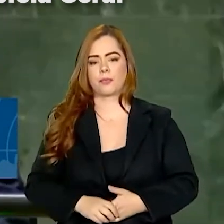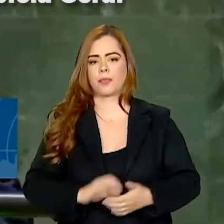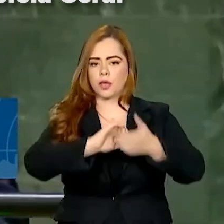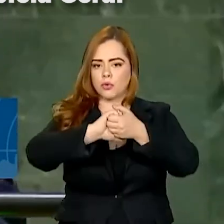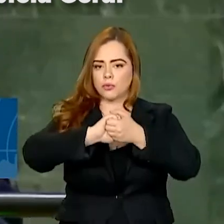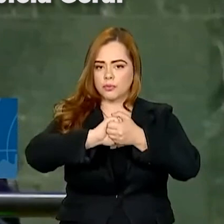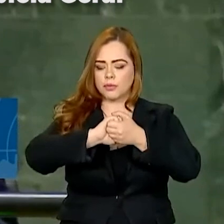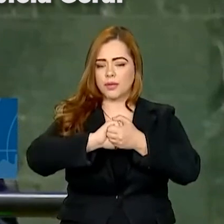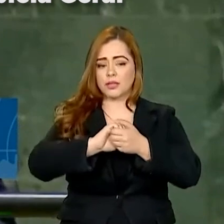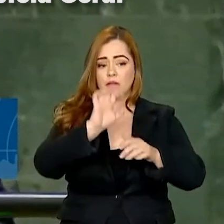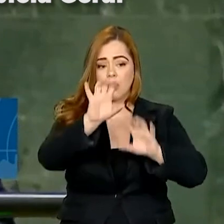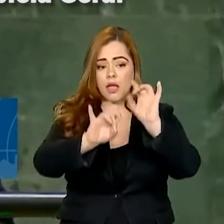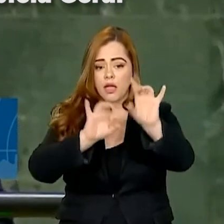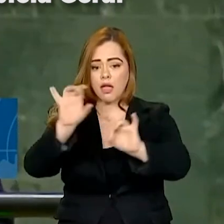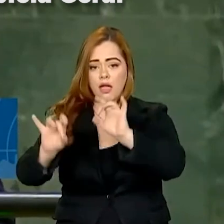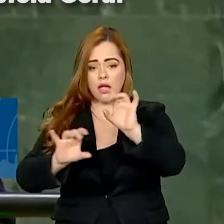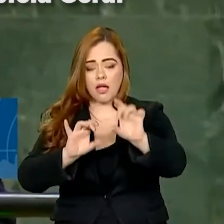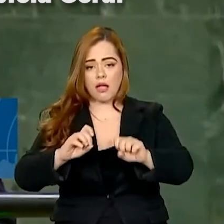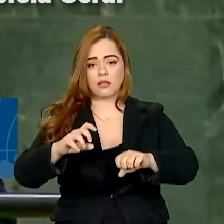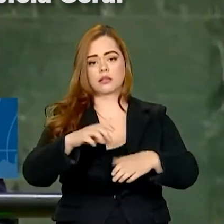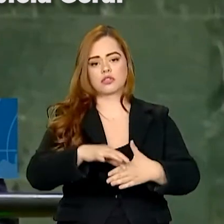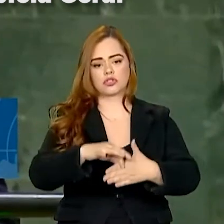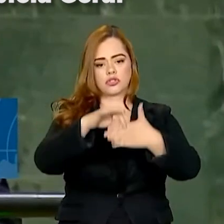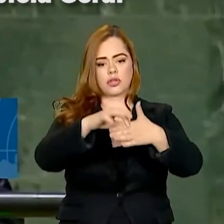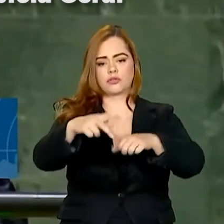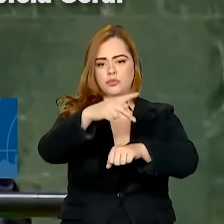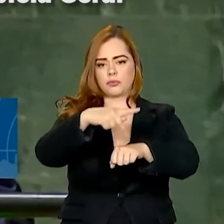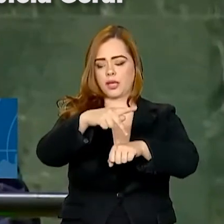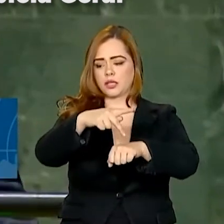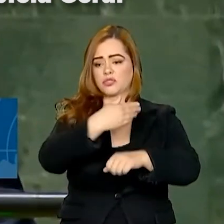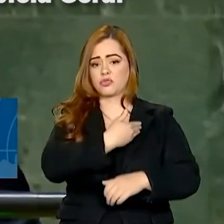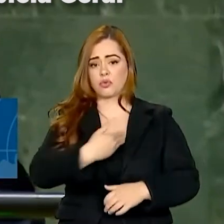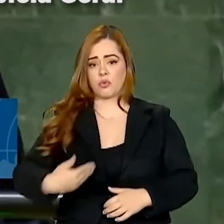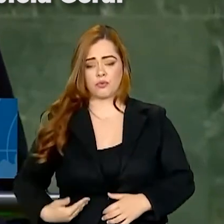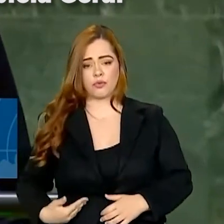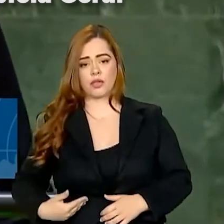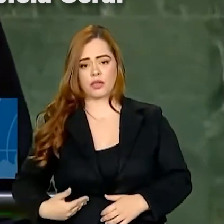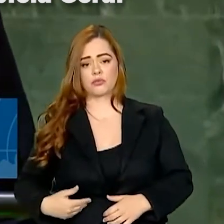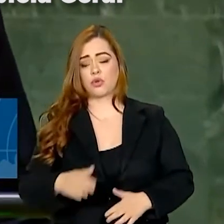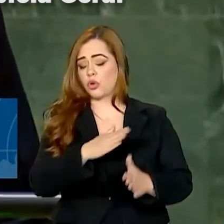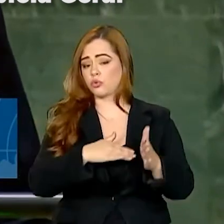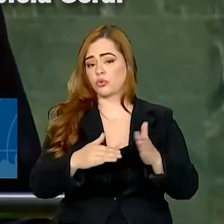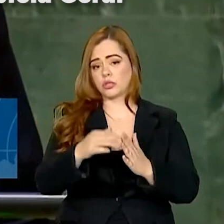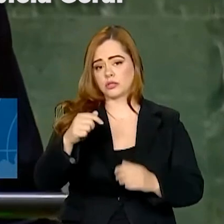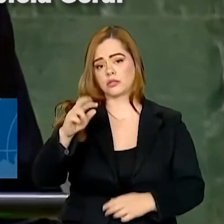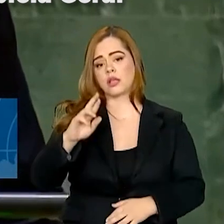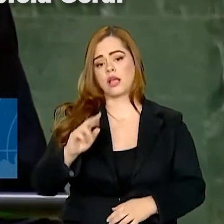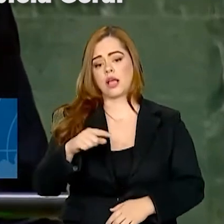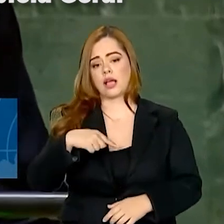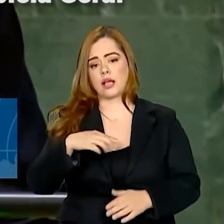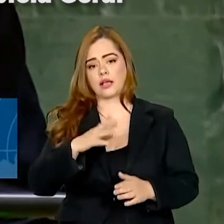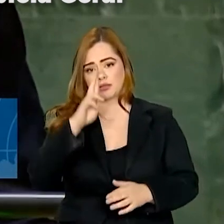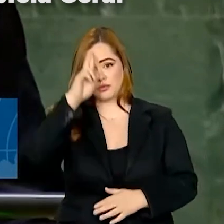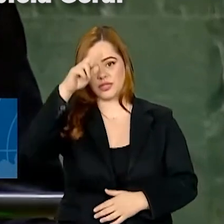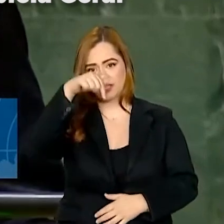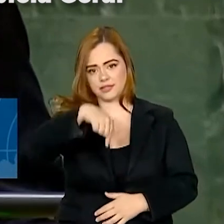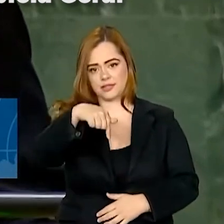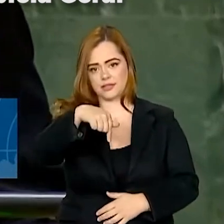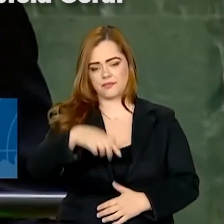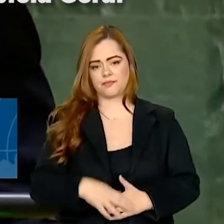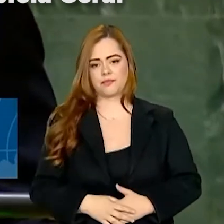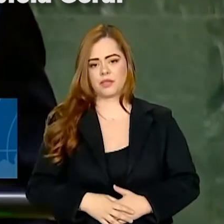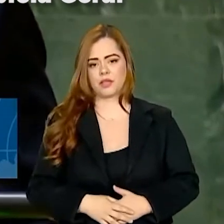Saúdo cada um dos chefes de Estado, de governo e delegadas e delegados aqui presentes.